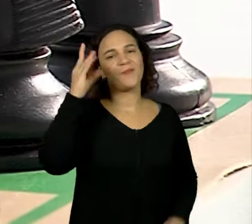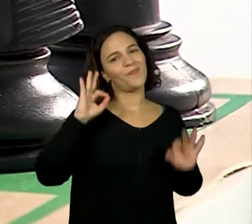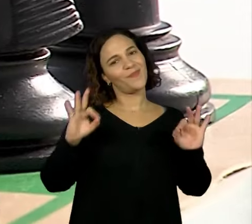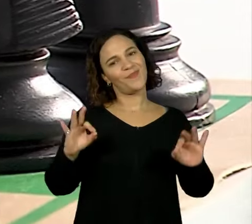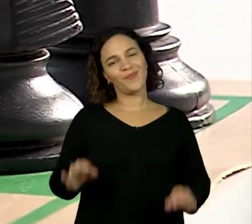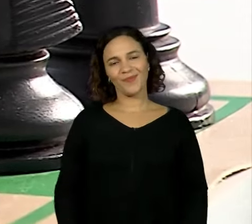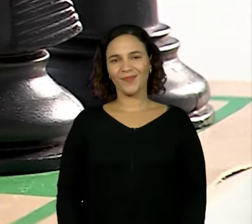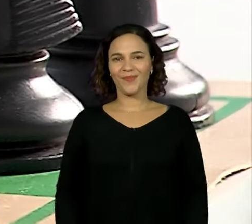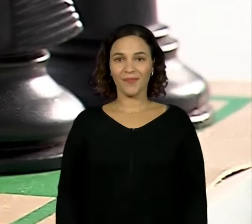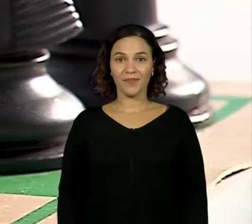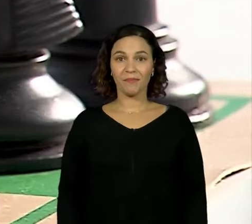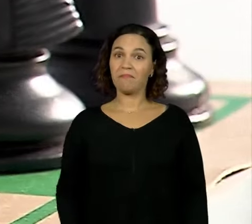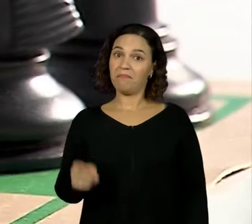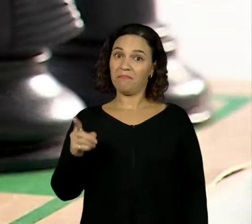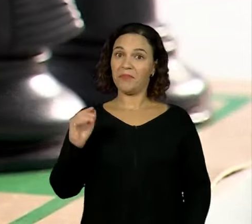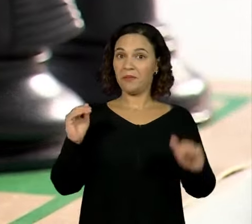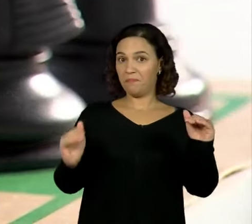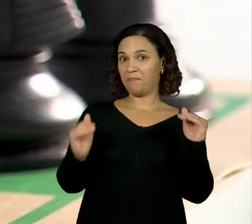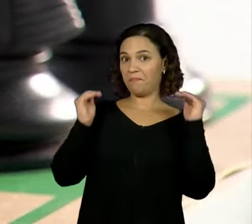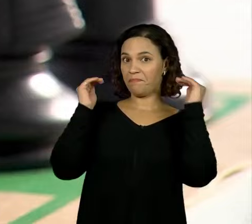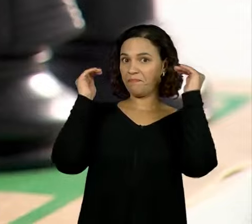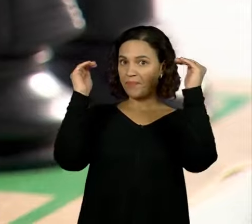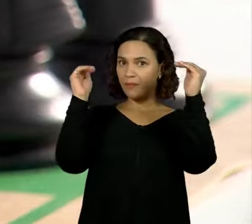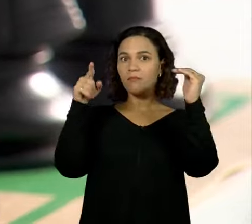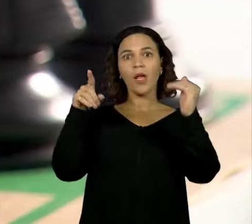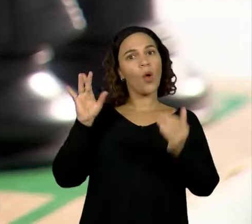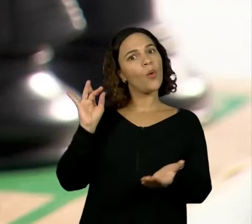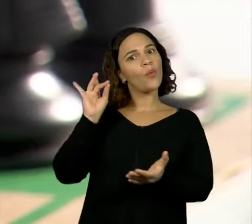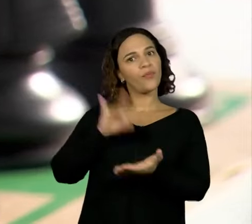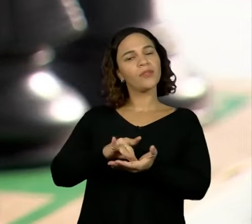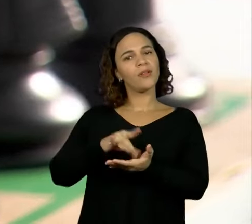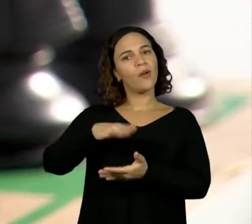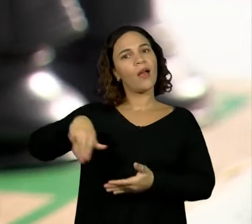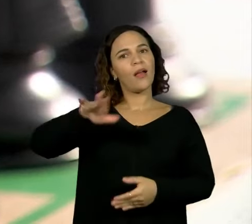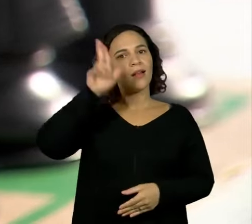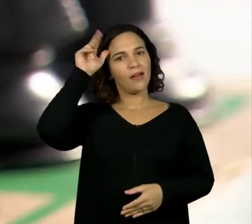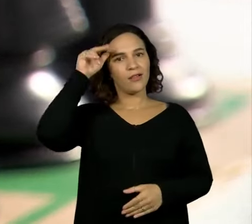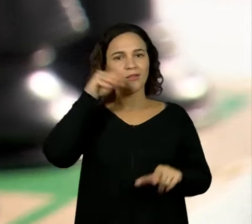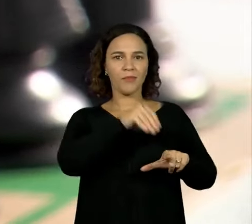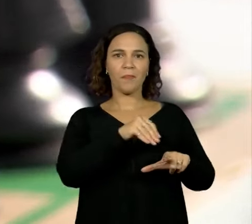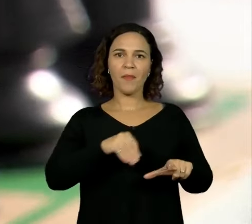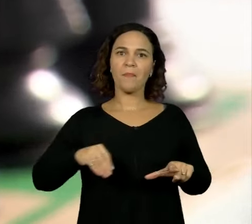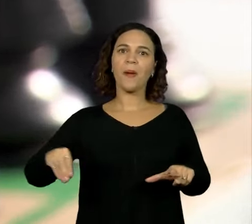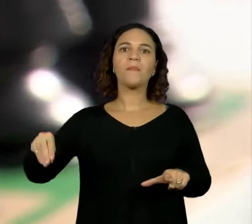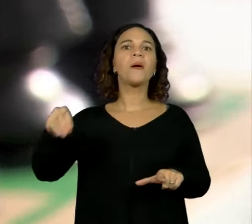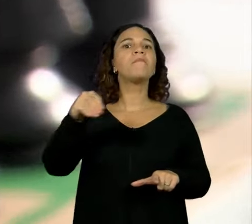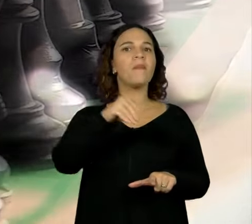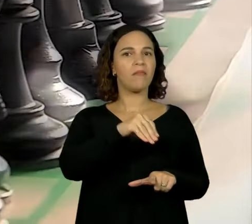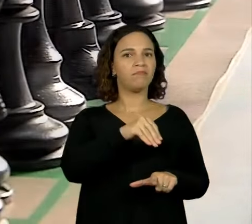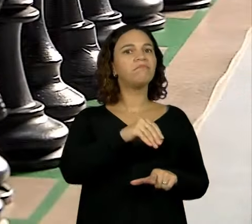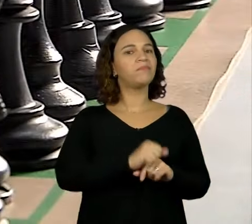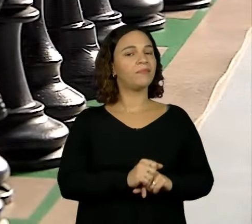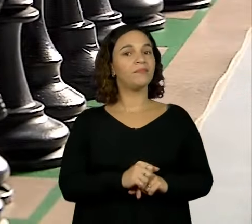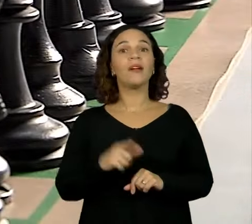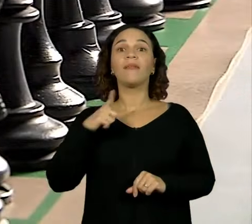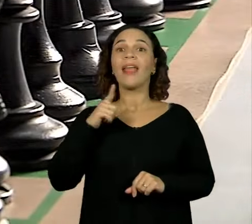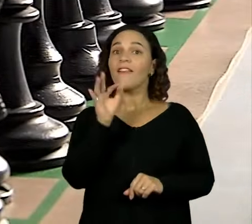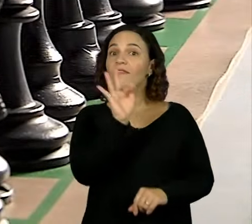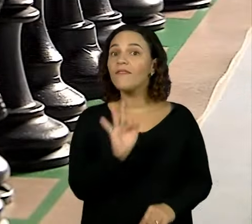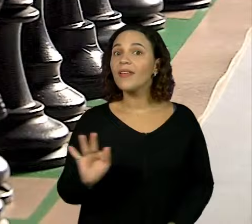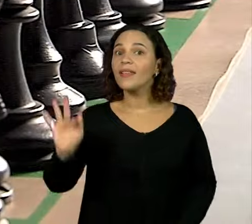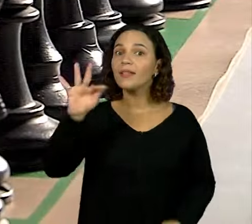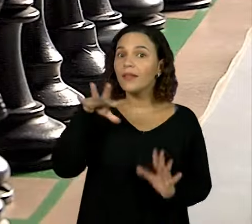isso. O título mestre é um dos títulos oficiais que um jogador de xadrez pode receber da